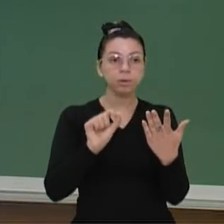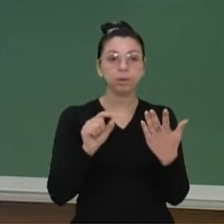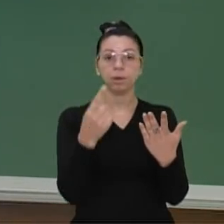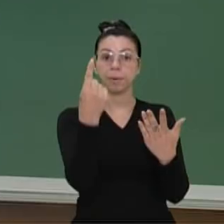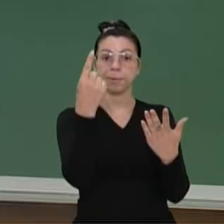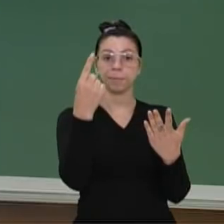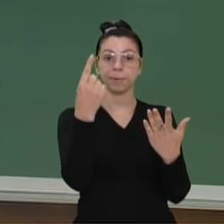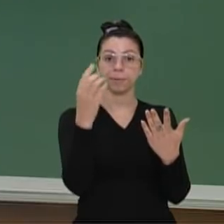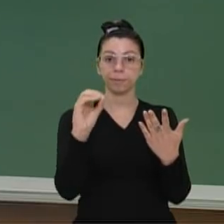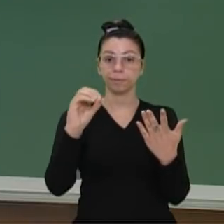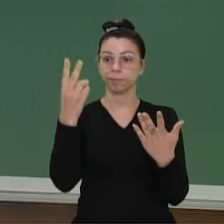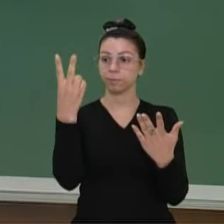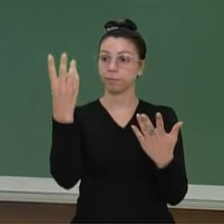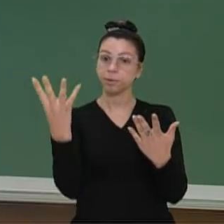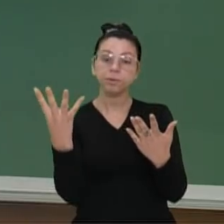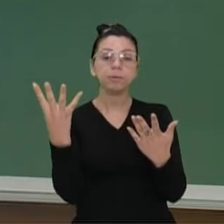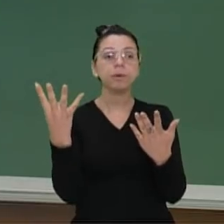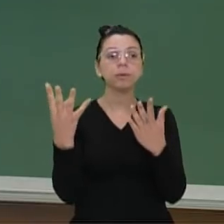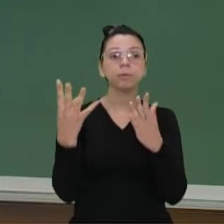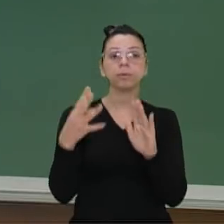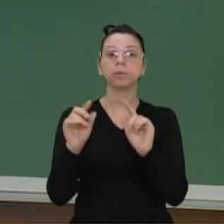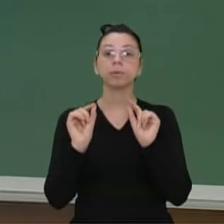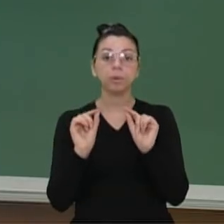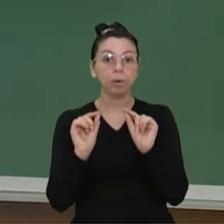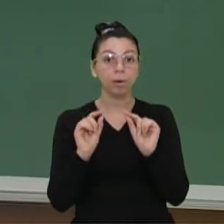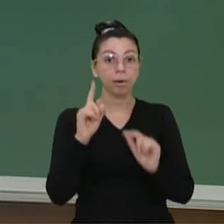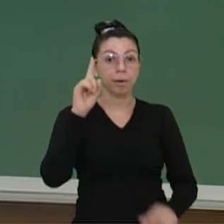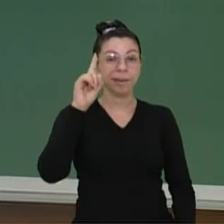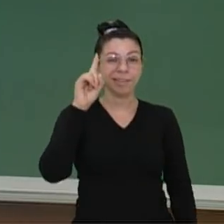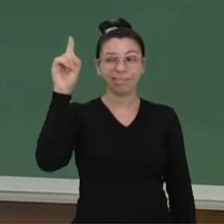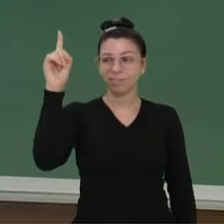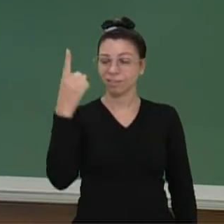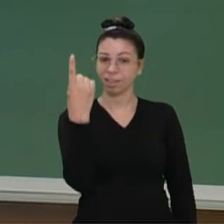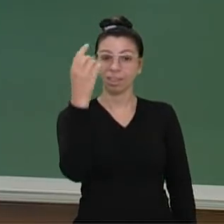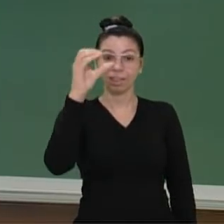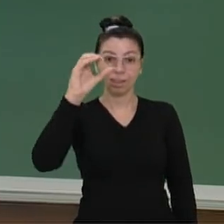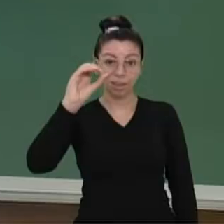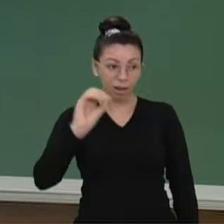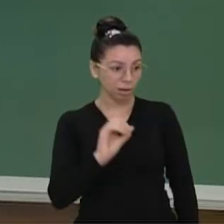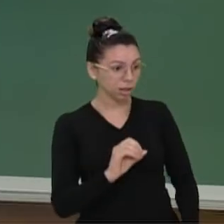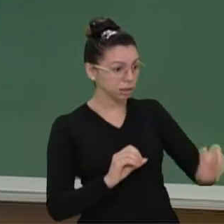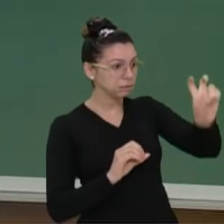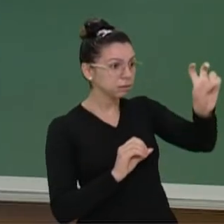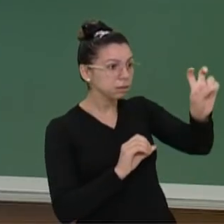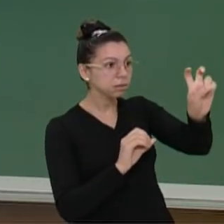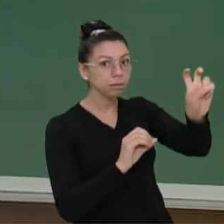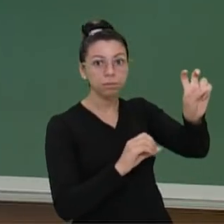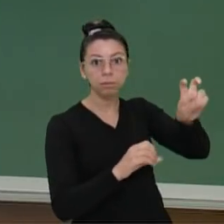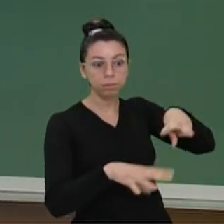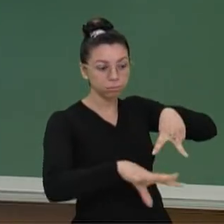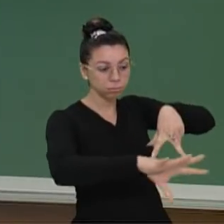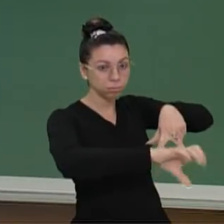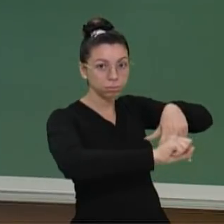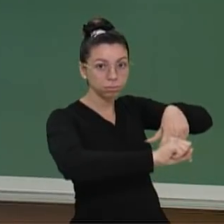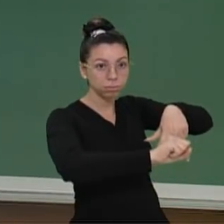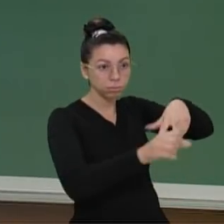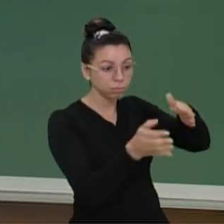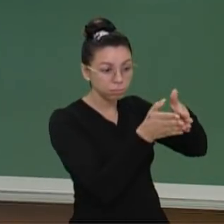1024 vezes 5, gente, em 10 dias sai de 5 casos